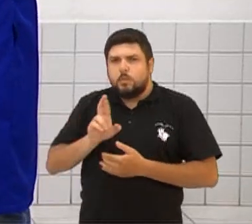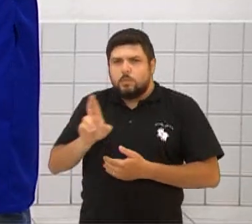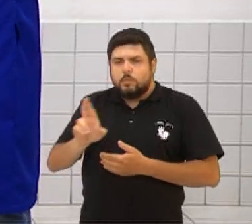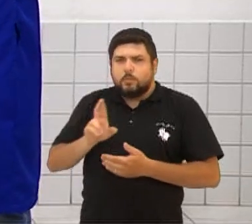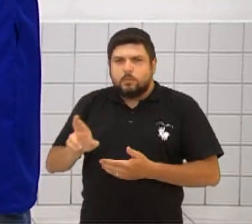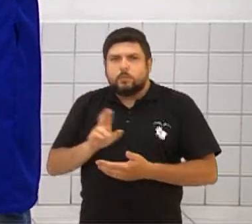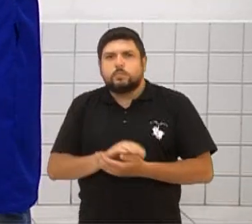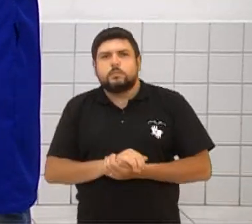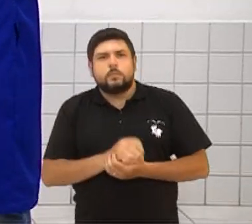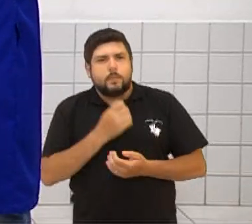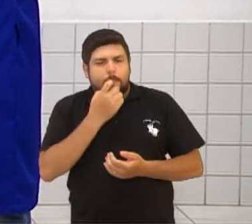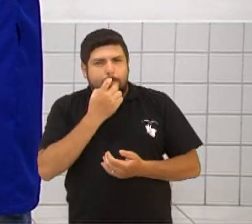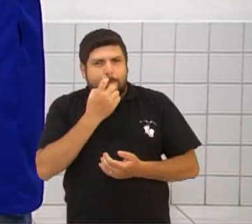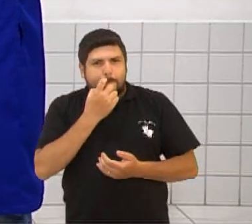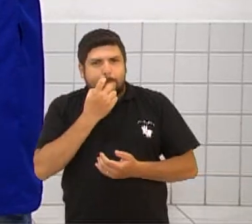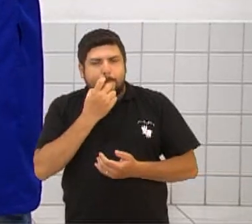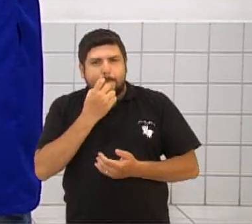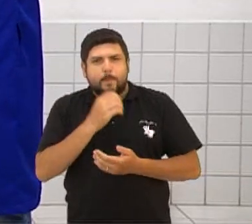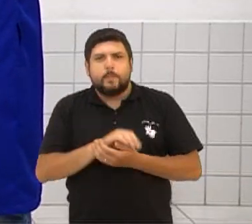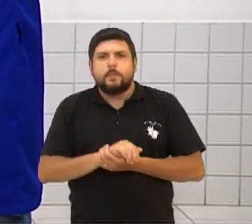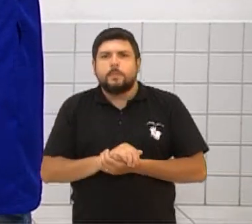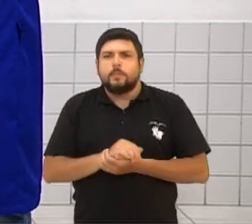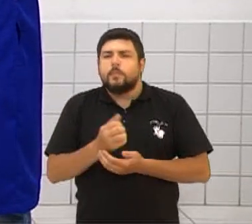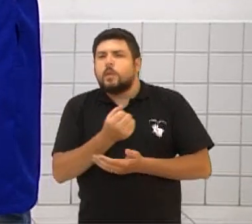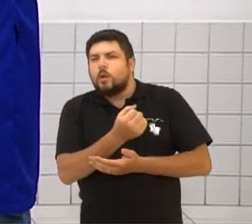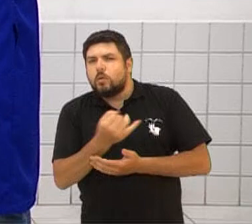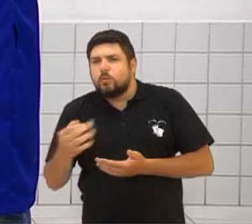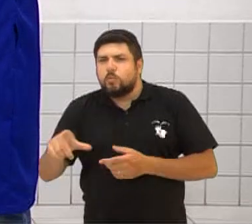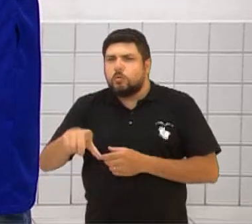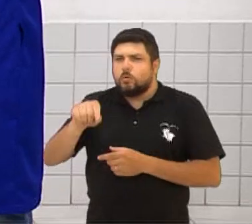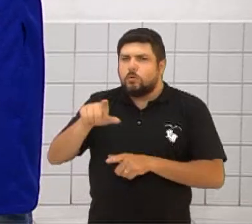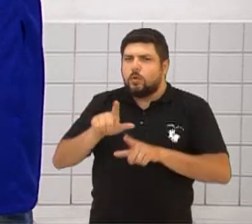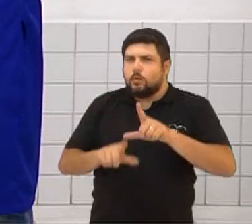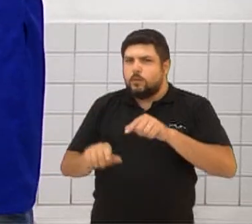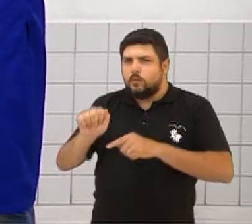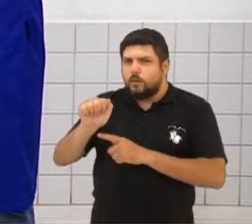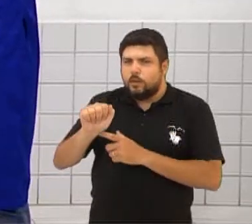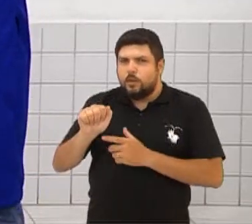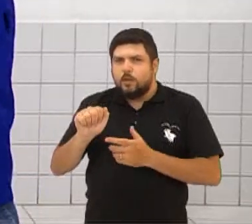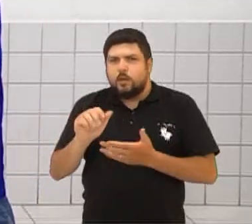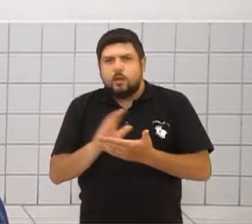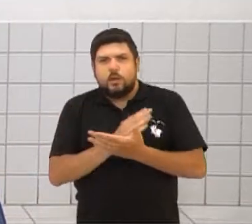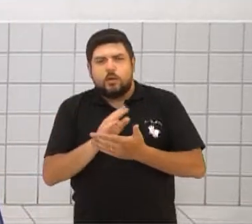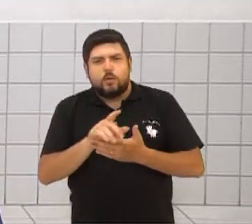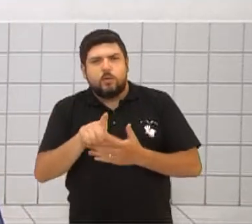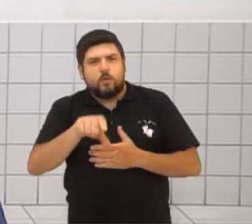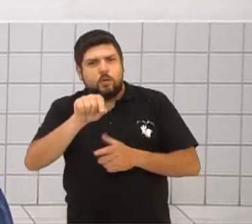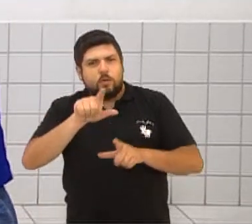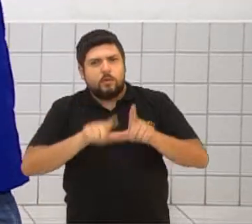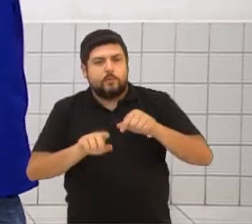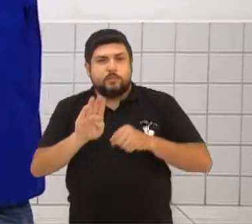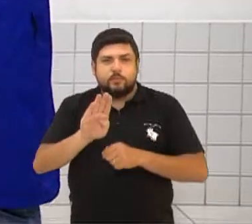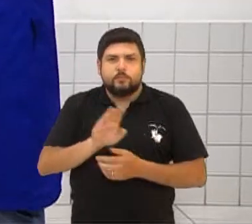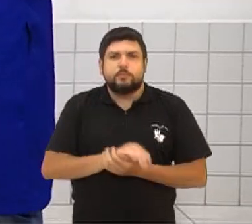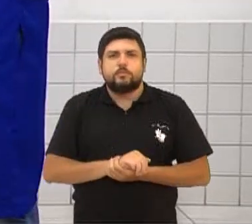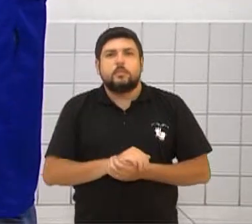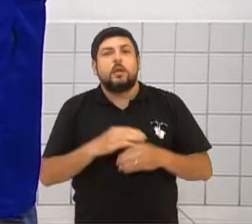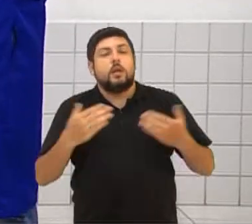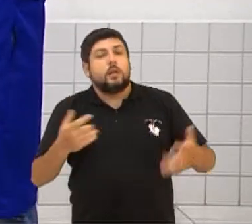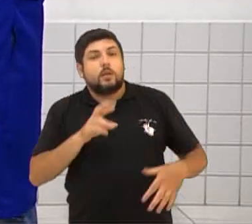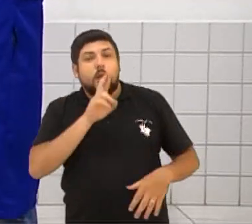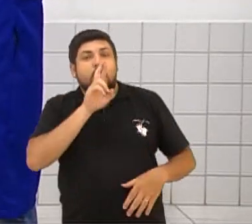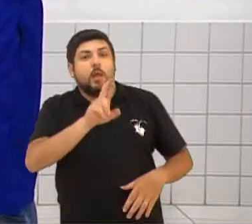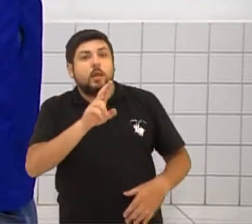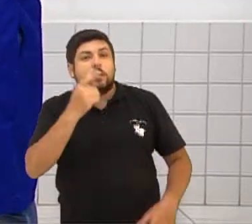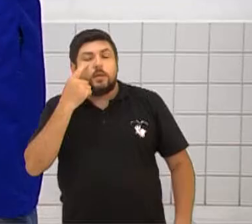aqui já, alguns escolhendo a letra A, outros escolhendo a letra B. Muito bem, vamos mostrar a resposta para eles? Vamos lá então, para a resposta. Vamos lá então. Então a resposta aí, pessoal.